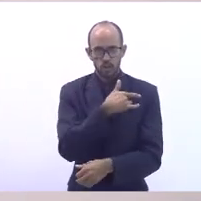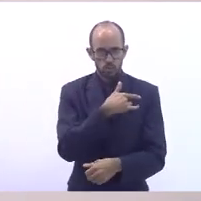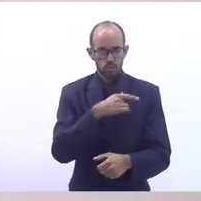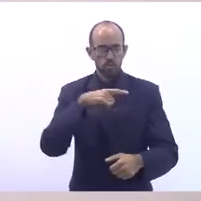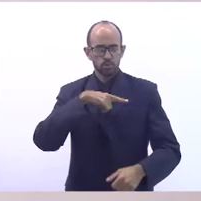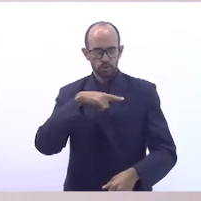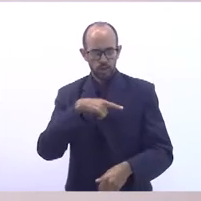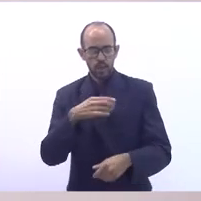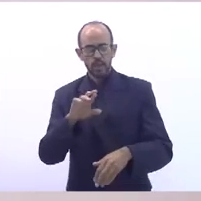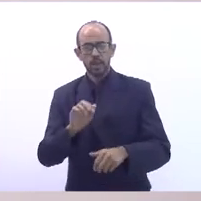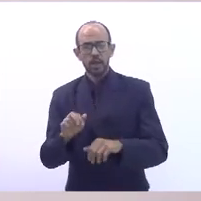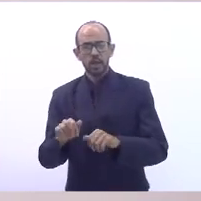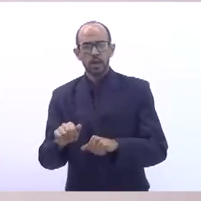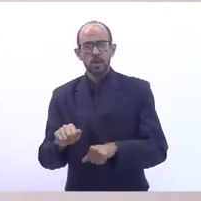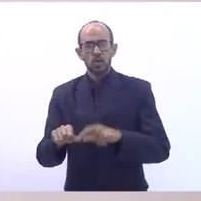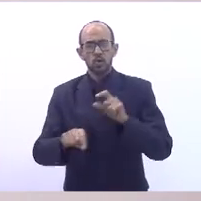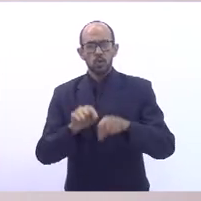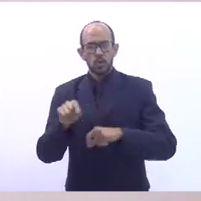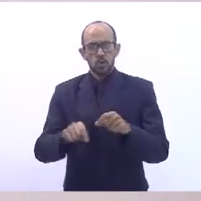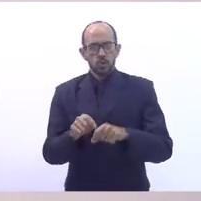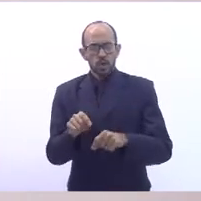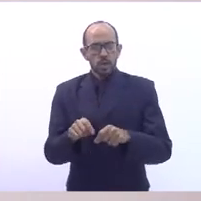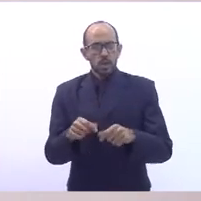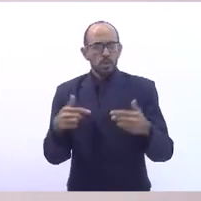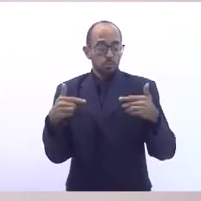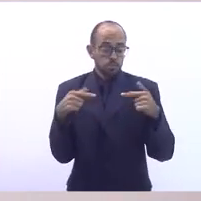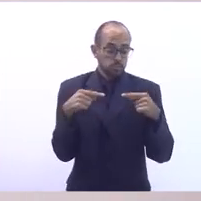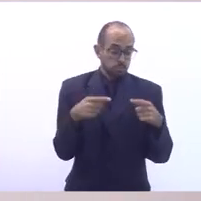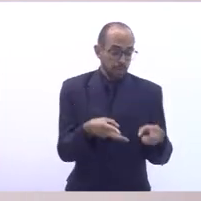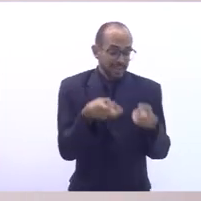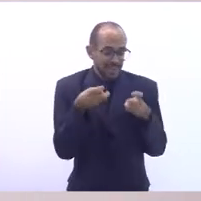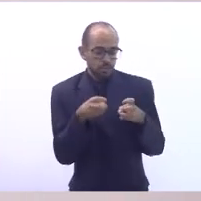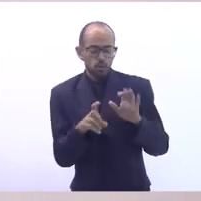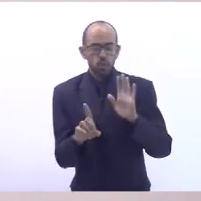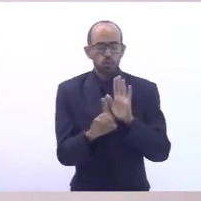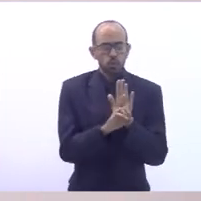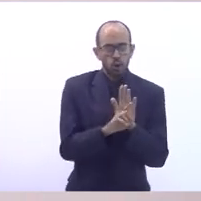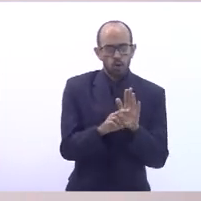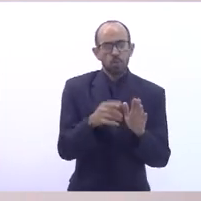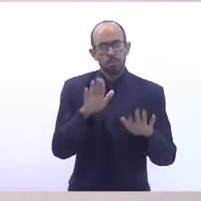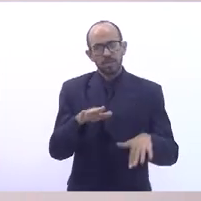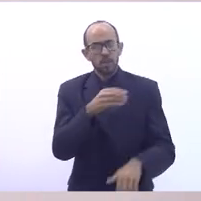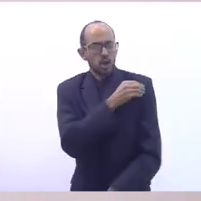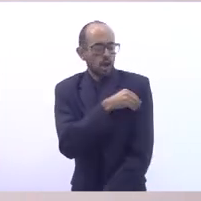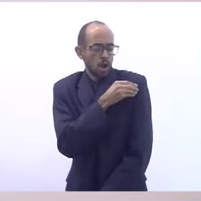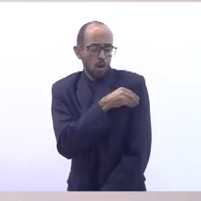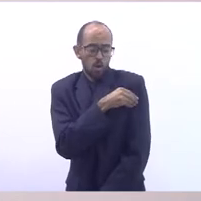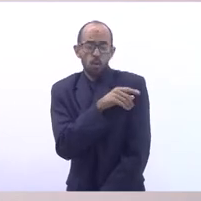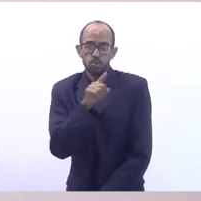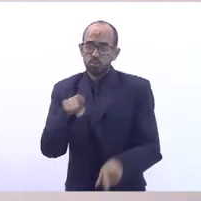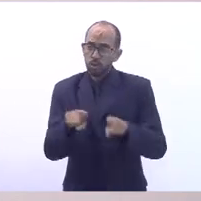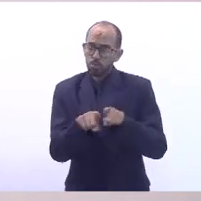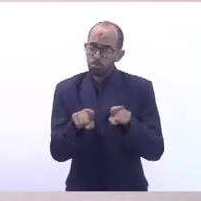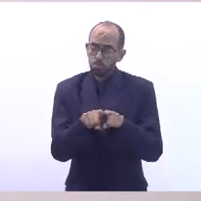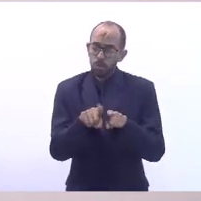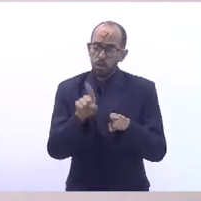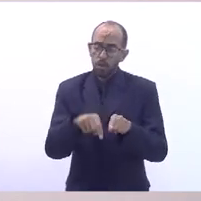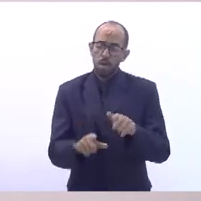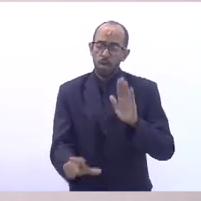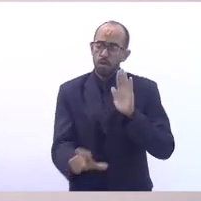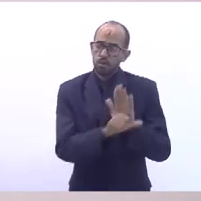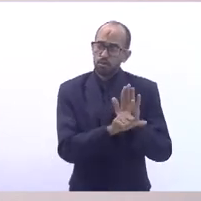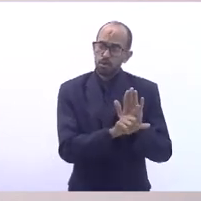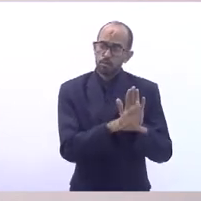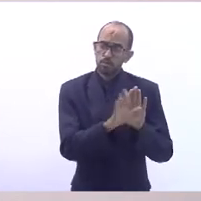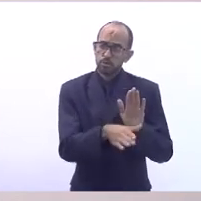respaldo estatal referente ao que é considerado o droga ou não pois o álcool é uma substância psicoativa legalizada EA